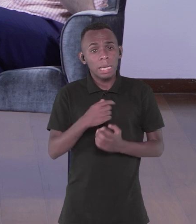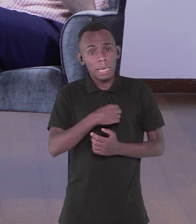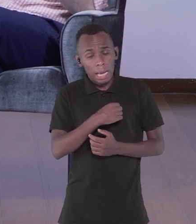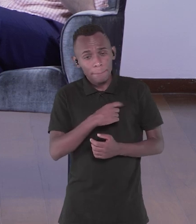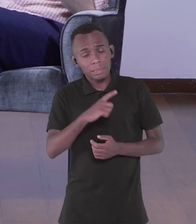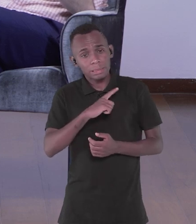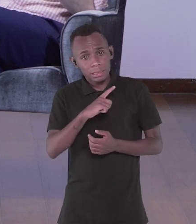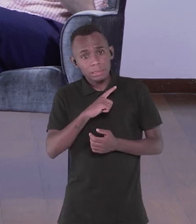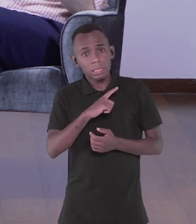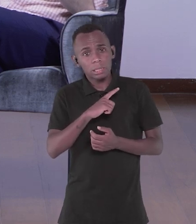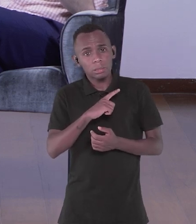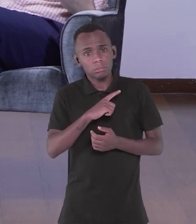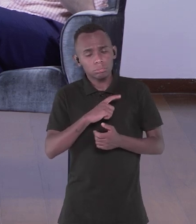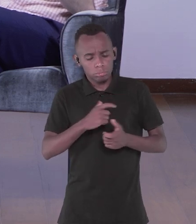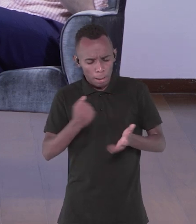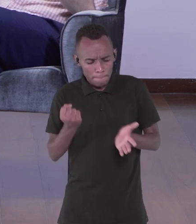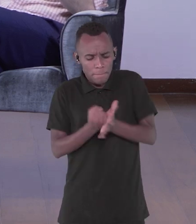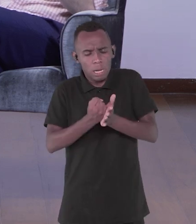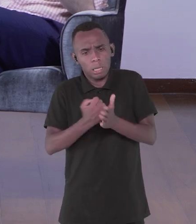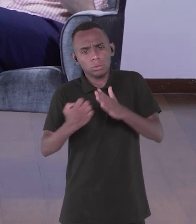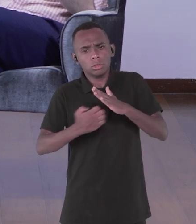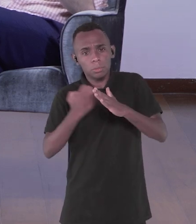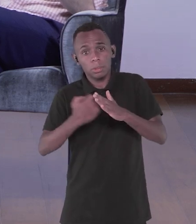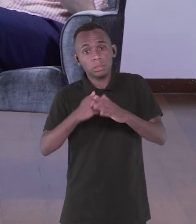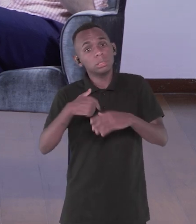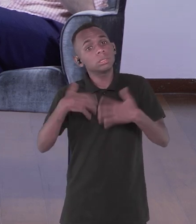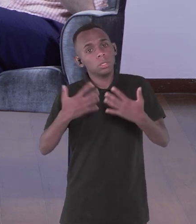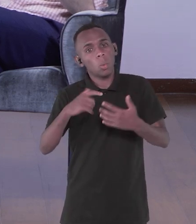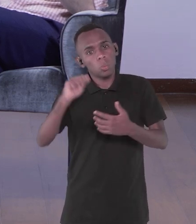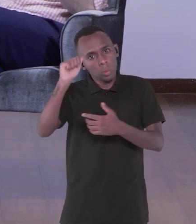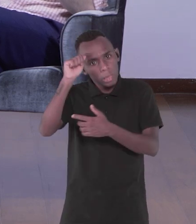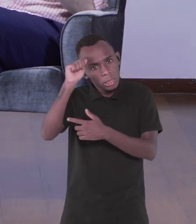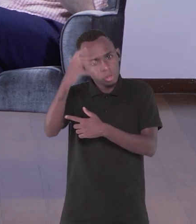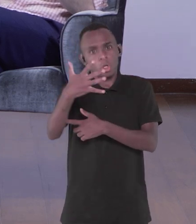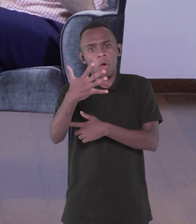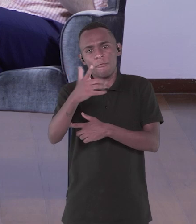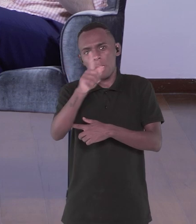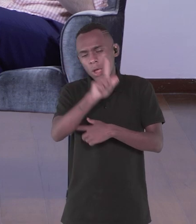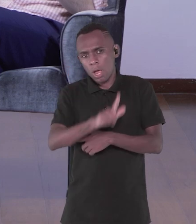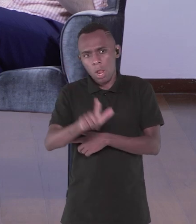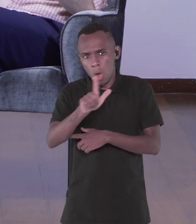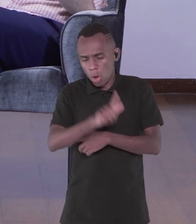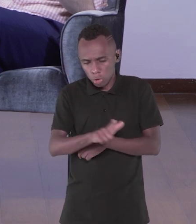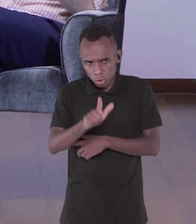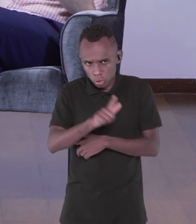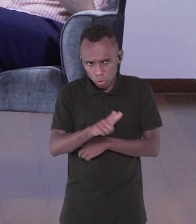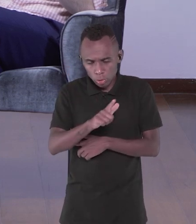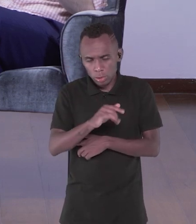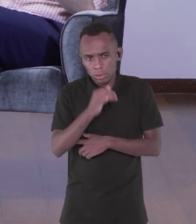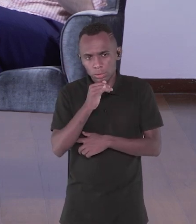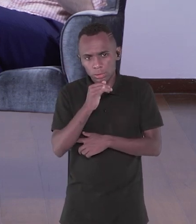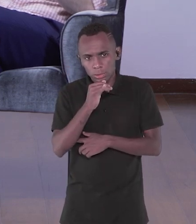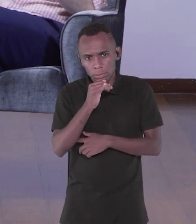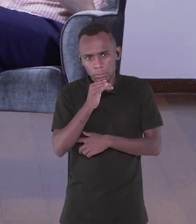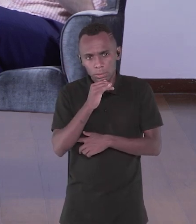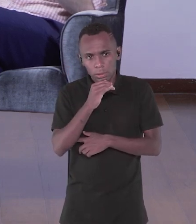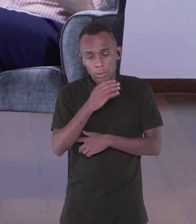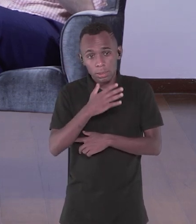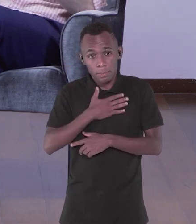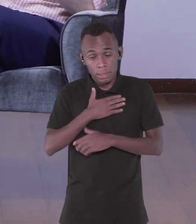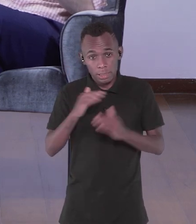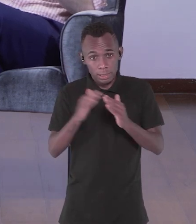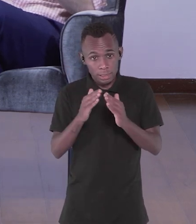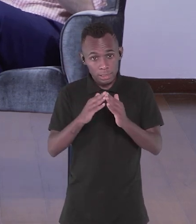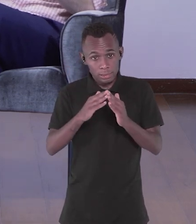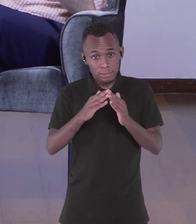patrocínio, e aí você toma a decisão. Né? Tomar a decisão claríssima. Na minha casa, PSG não entra, mas,